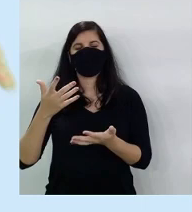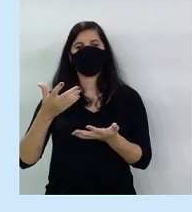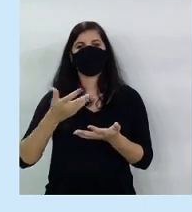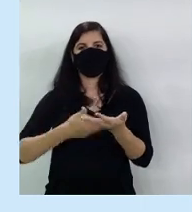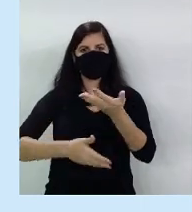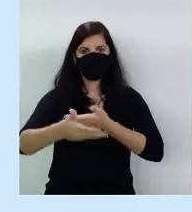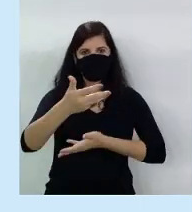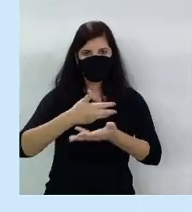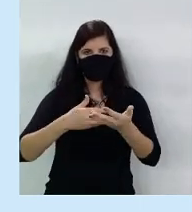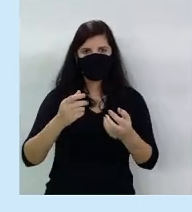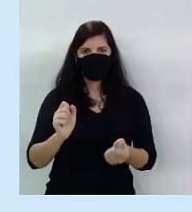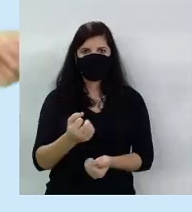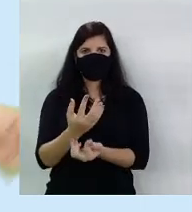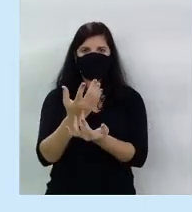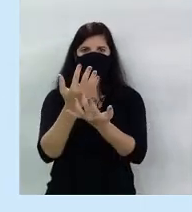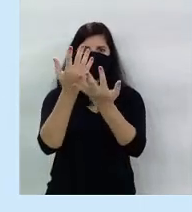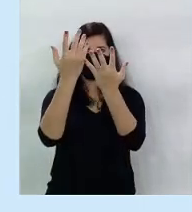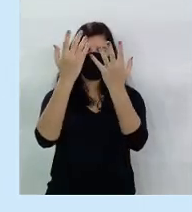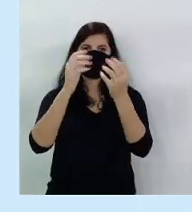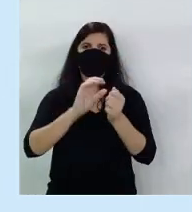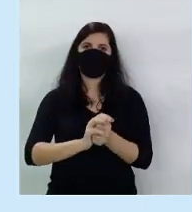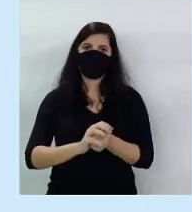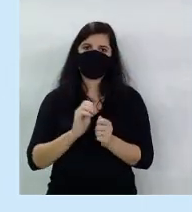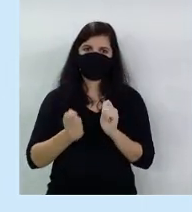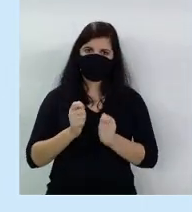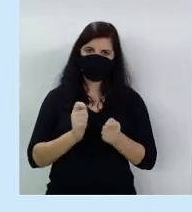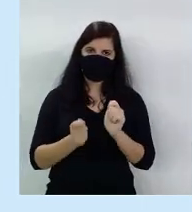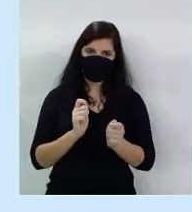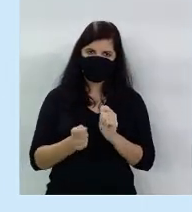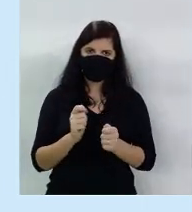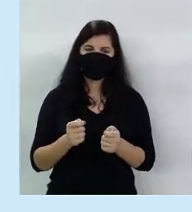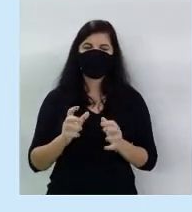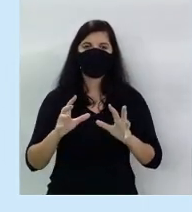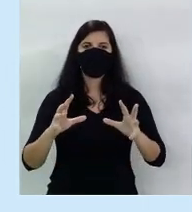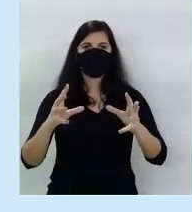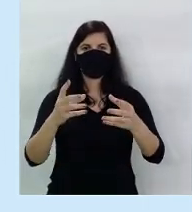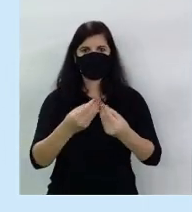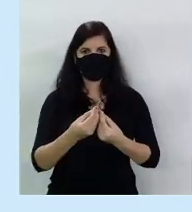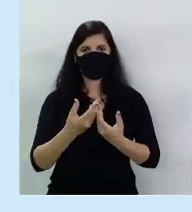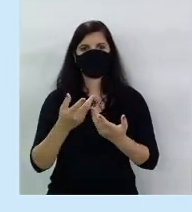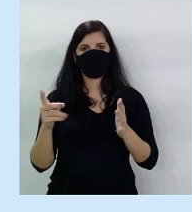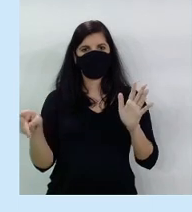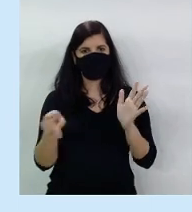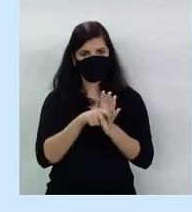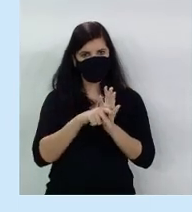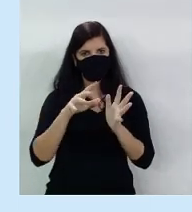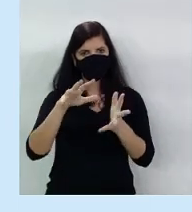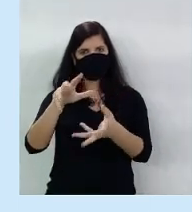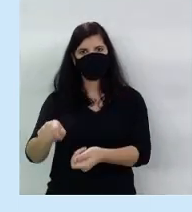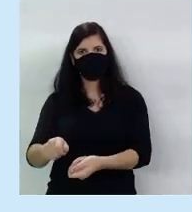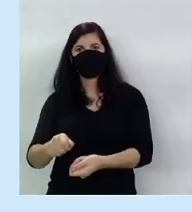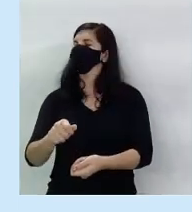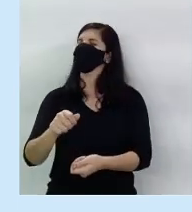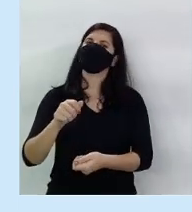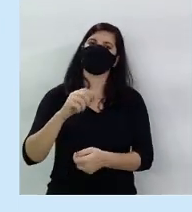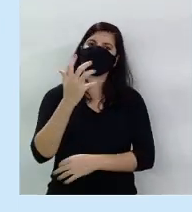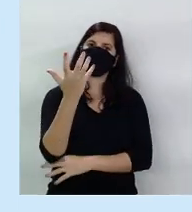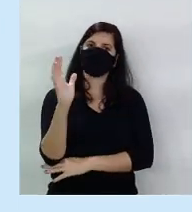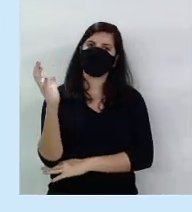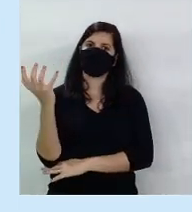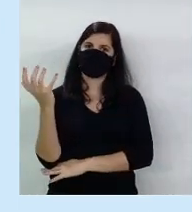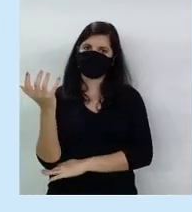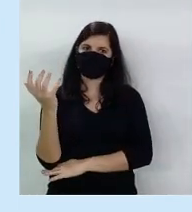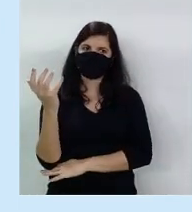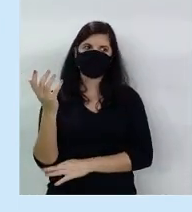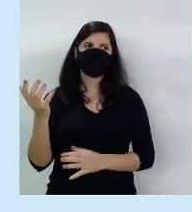infusão, a fumaça, certo? O tambor. Então são questões próprias do mundo da jurema.